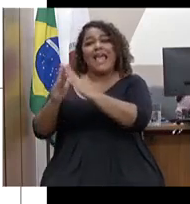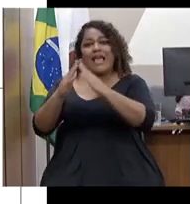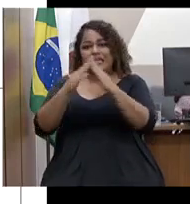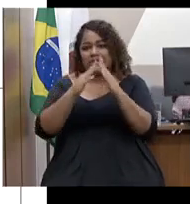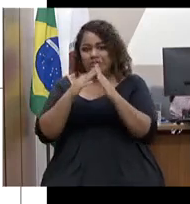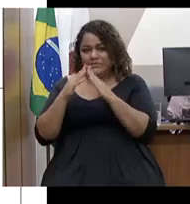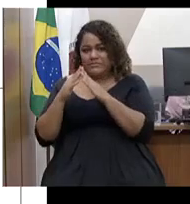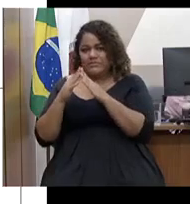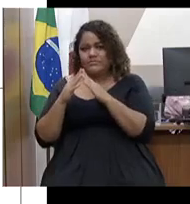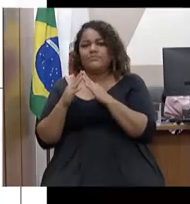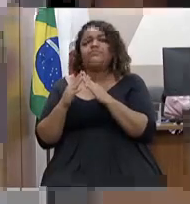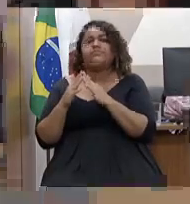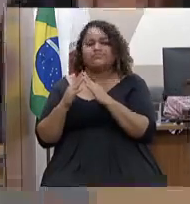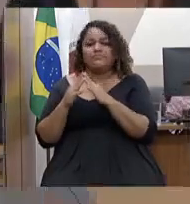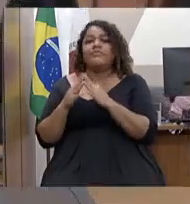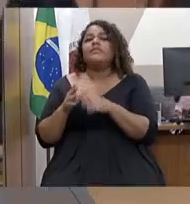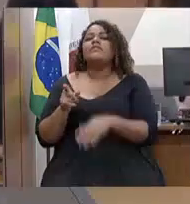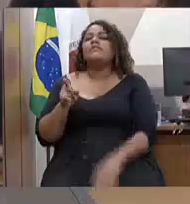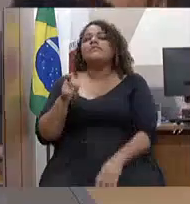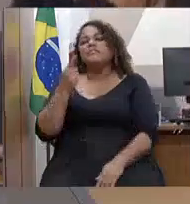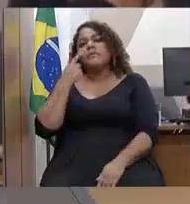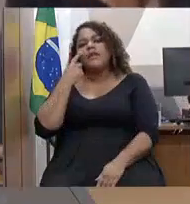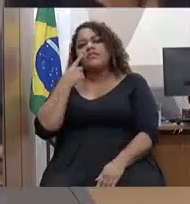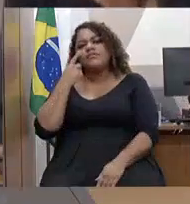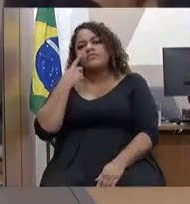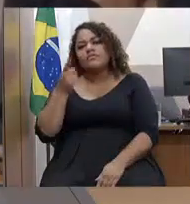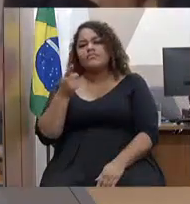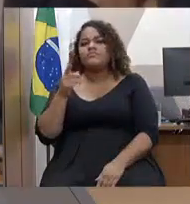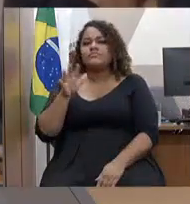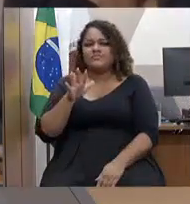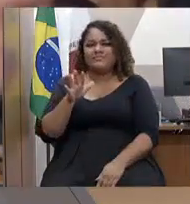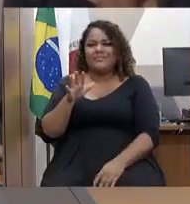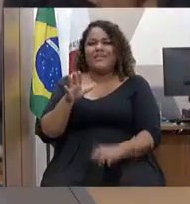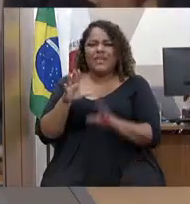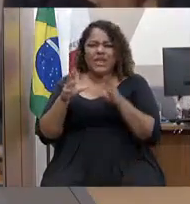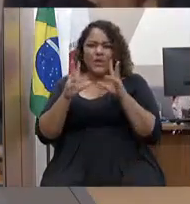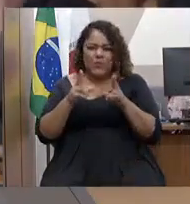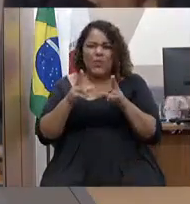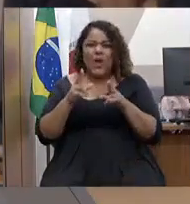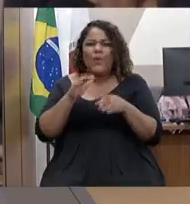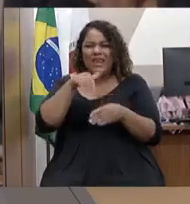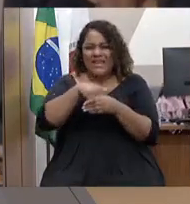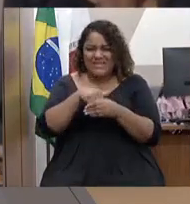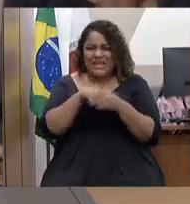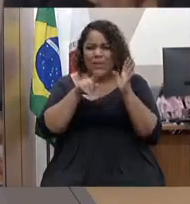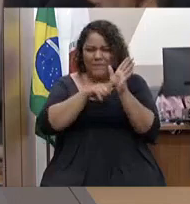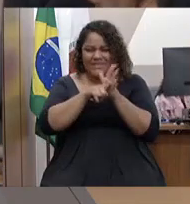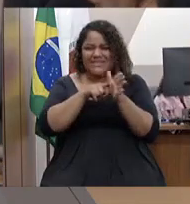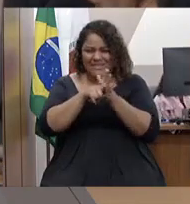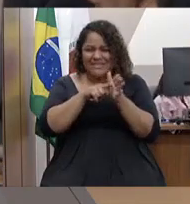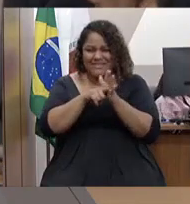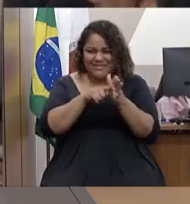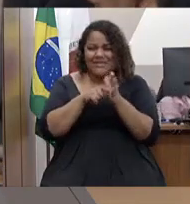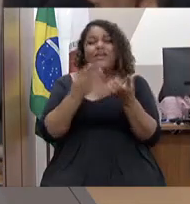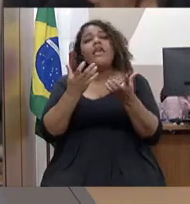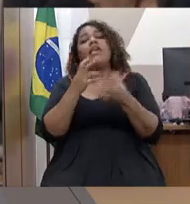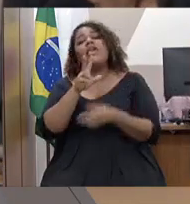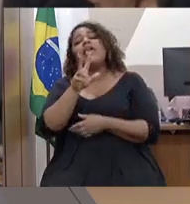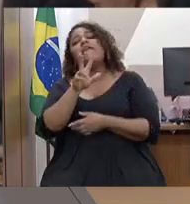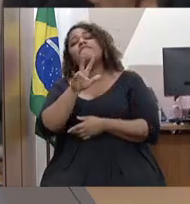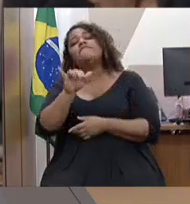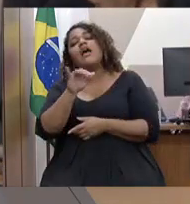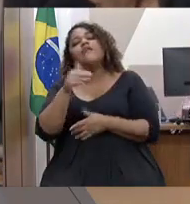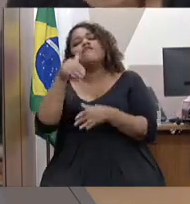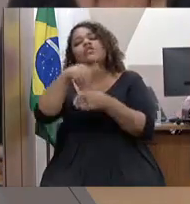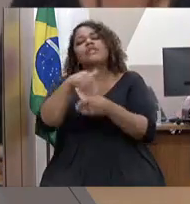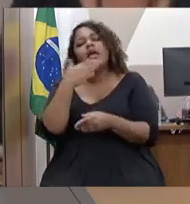IBGE fez uma pesquisa nas casas das pessoas fez uma amostra igual você faz com eleição de você fazer intenção de voto e tudo você vê